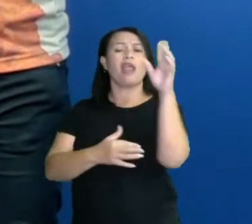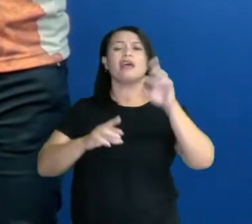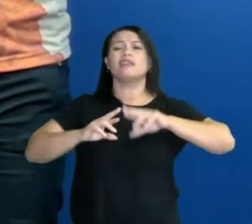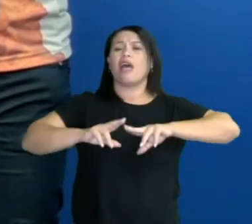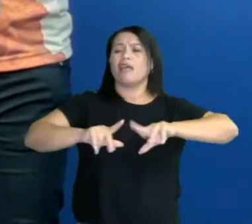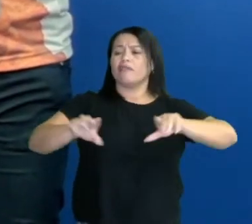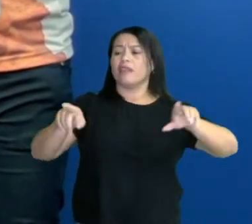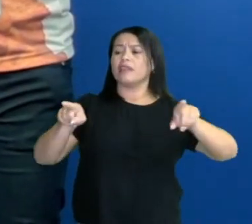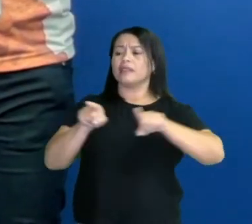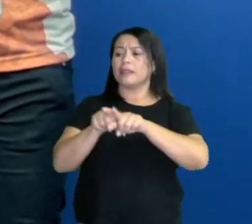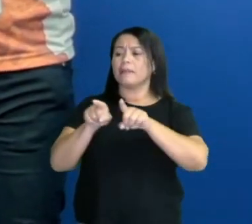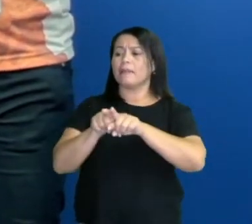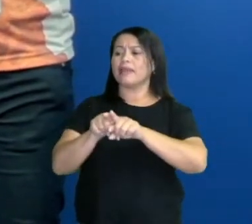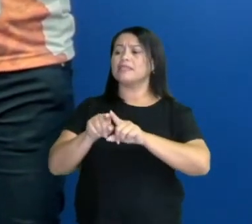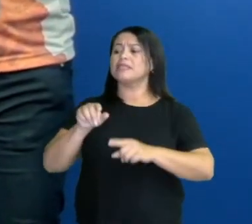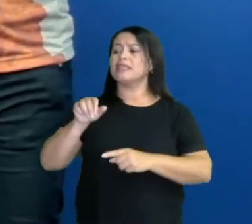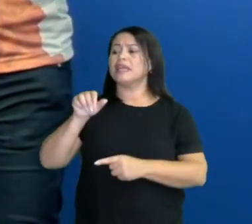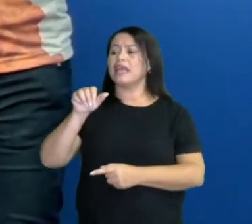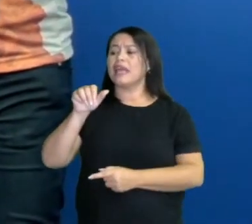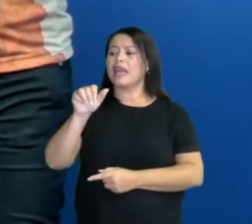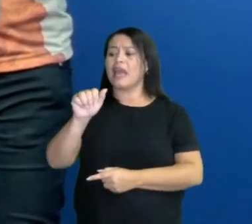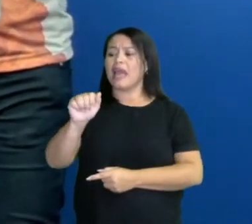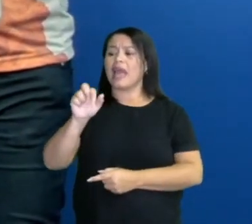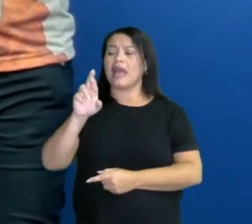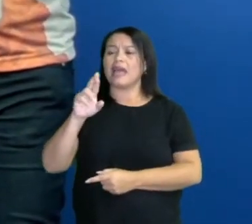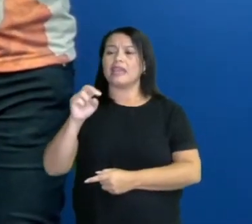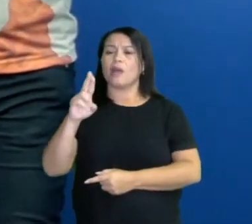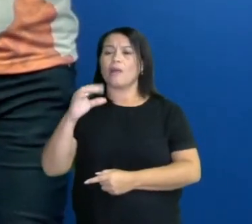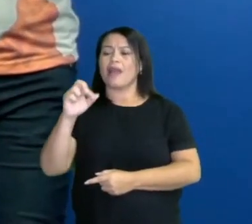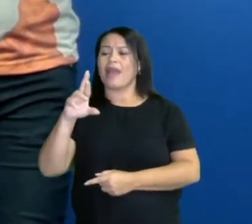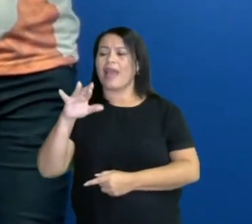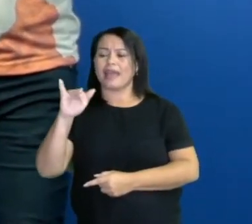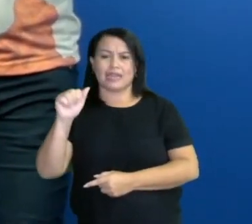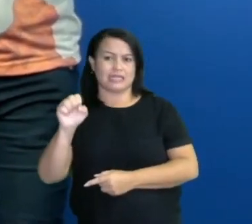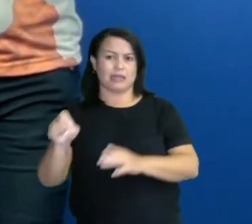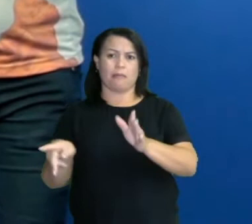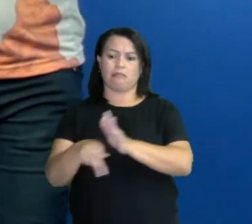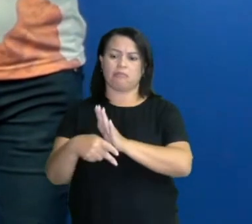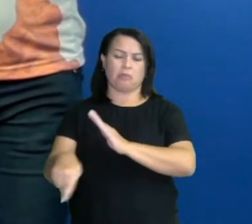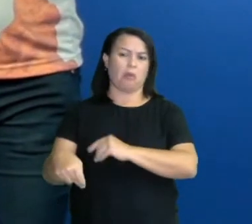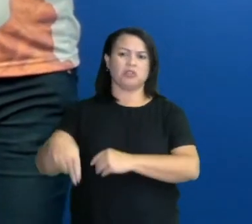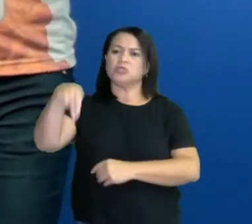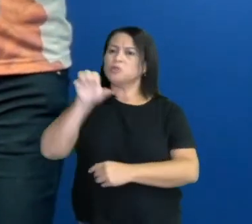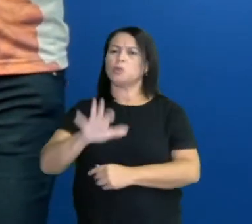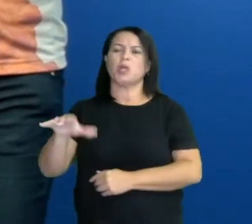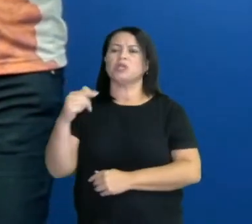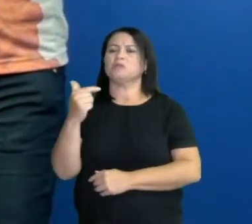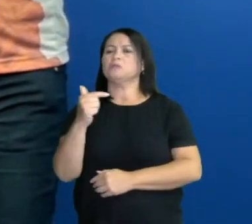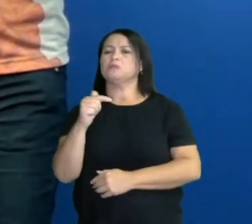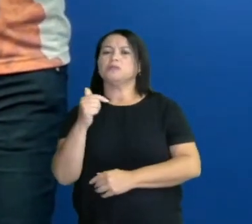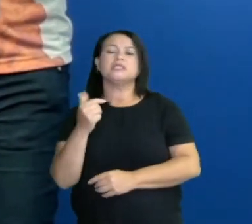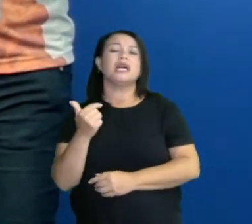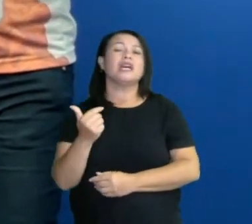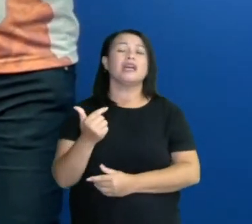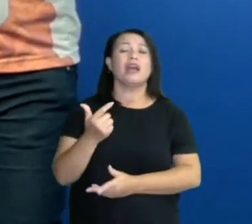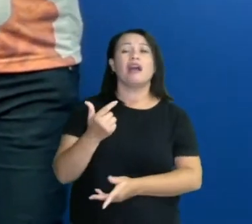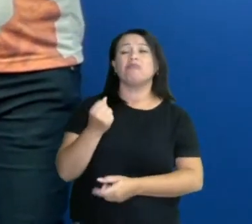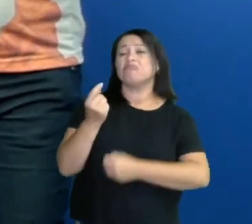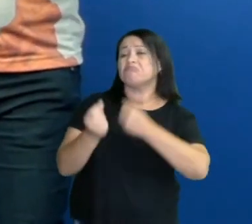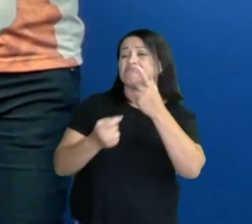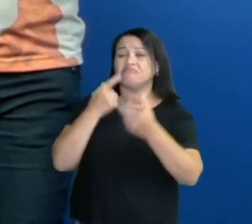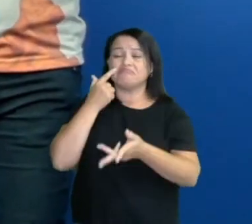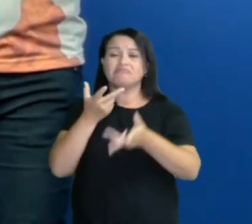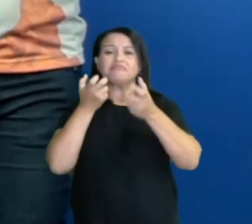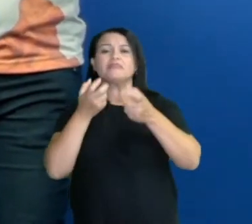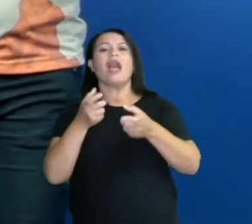angiospermas também muito específicas e que não vemos com tanta frequência aqui no Nordeste. Mas dentro do bioma Mata Atlântica,